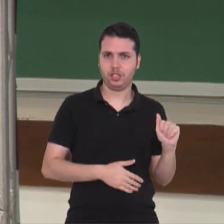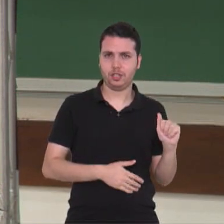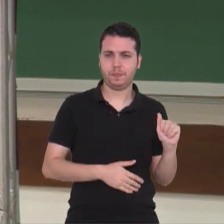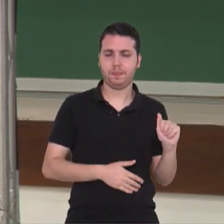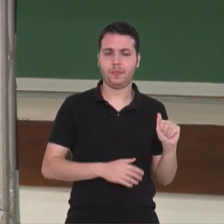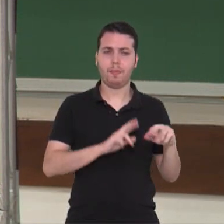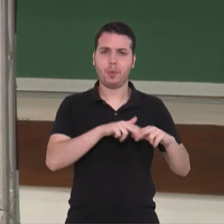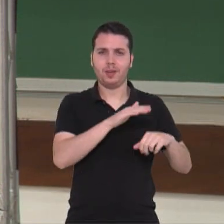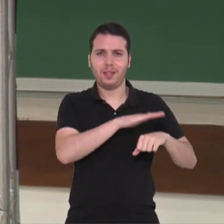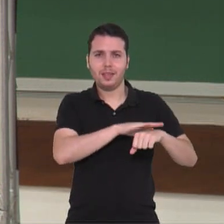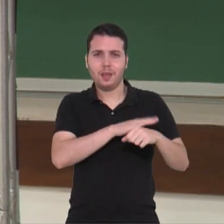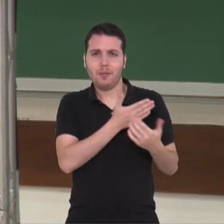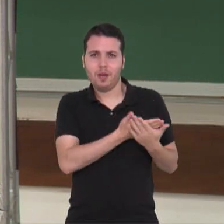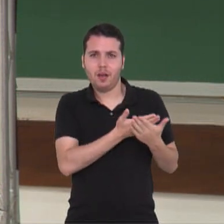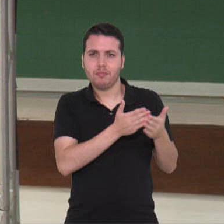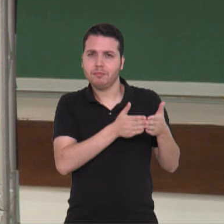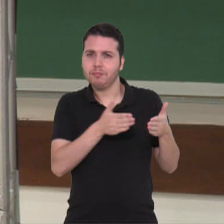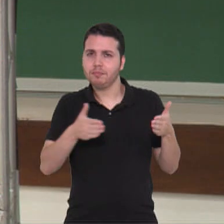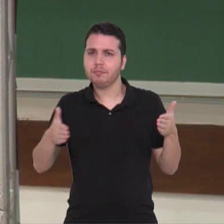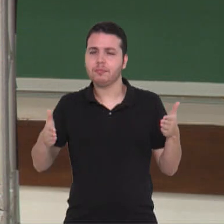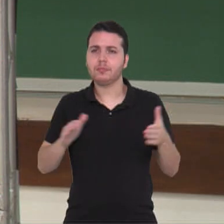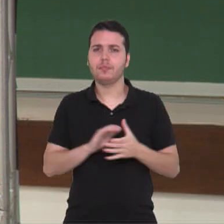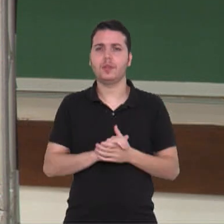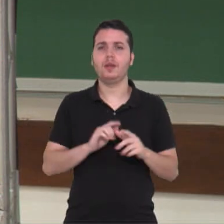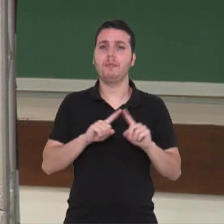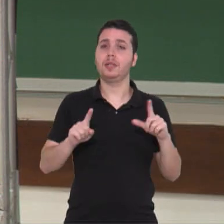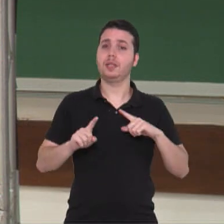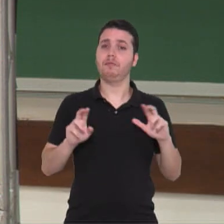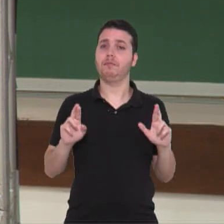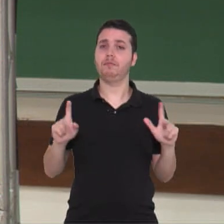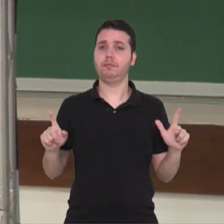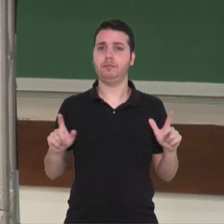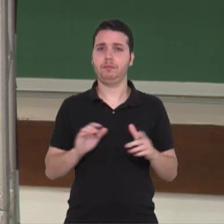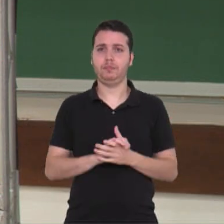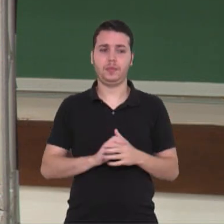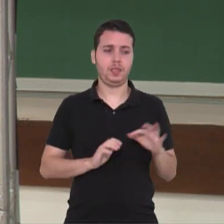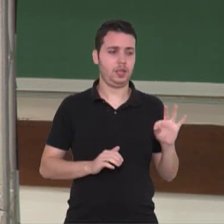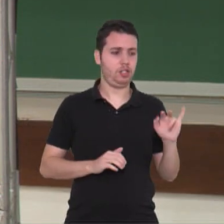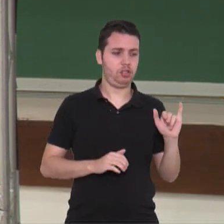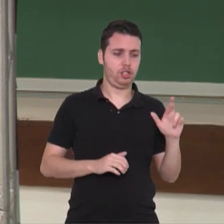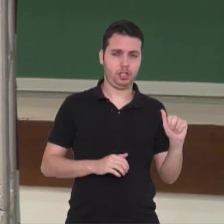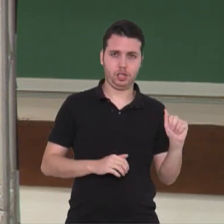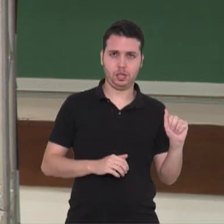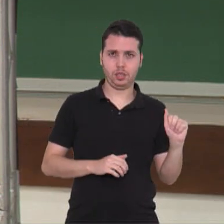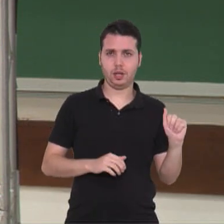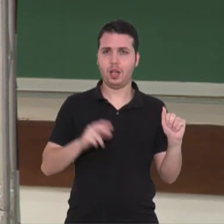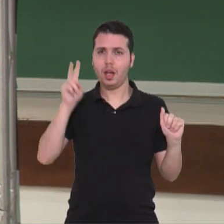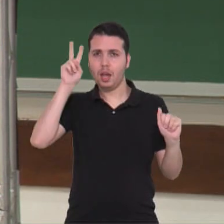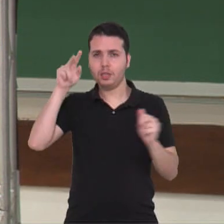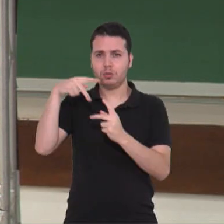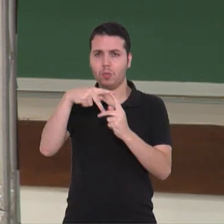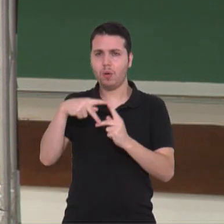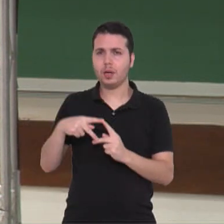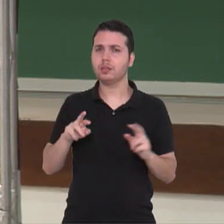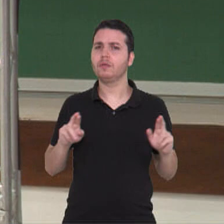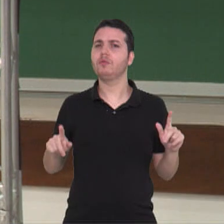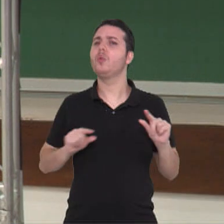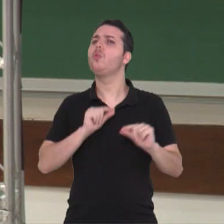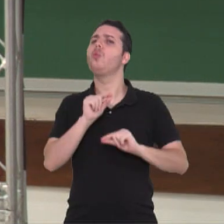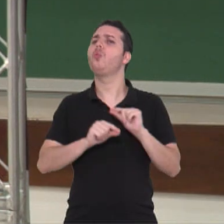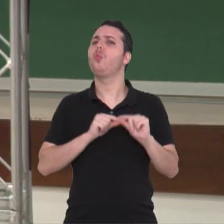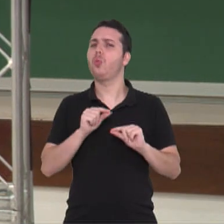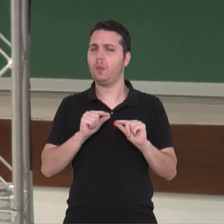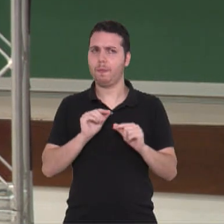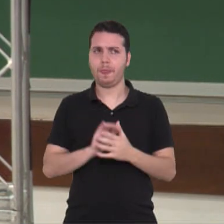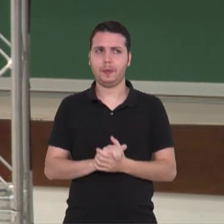ao nosso tempo de aula também. Mas existe uma diferença entre a tira e a história em quadrinho. Você sabe qual é? É a